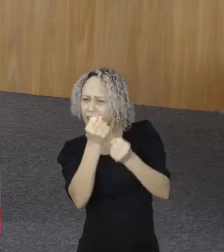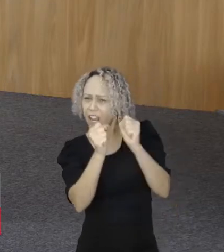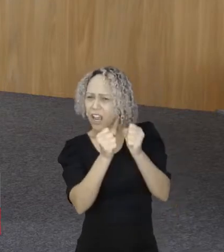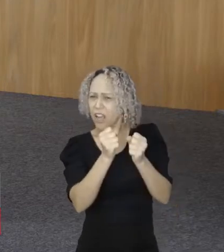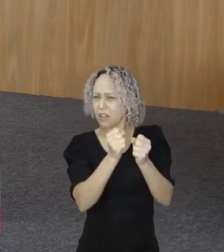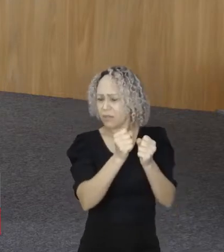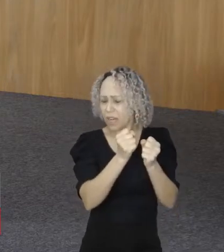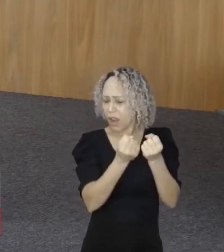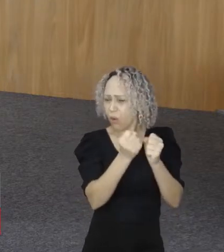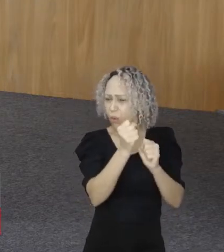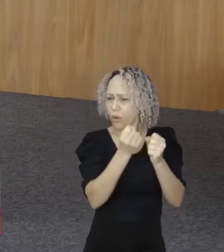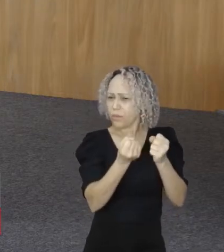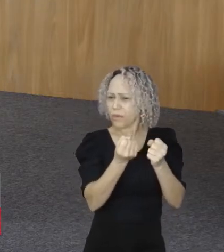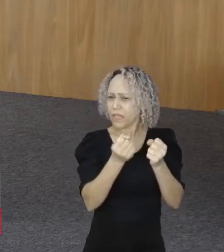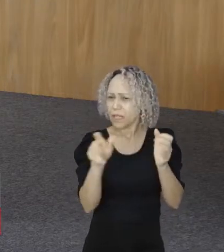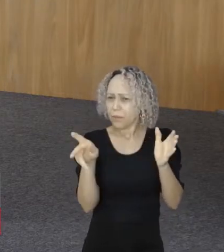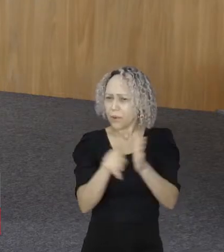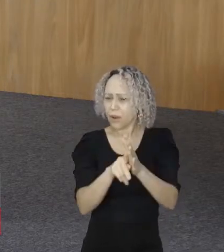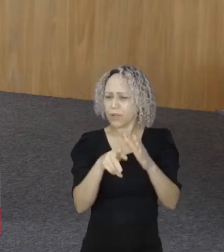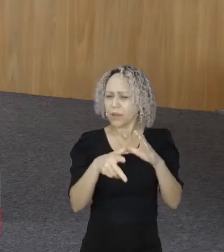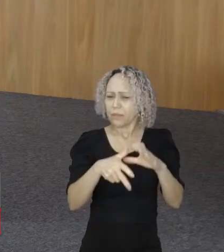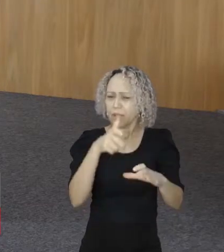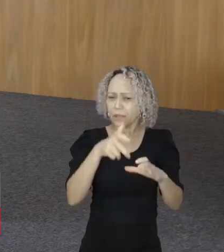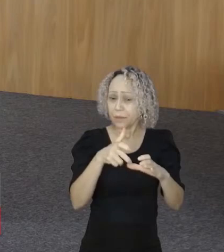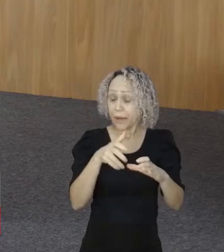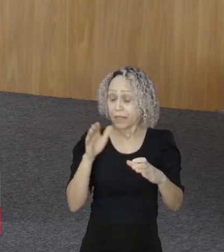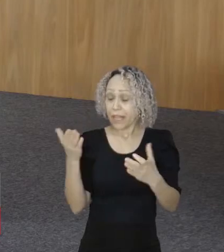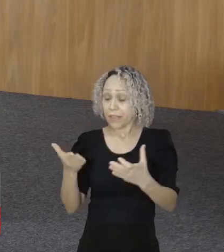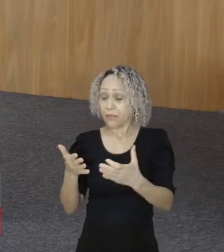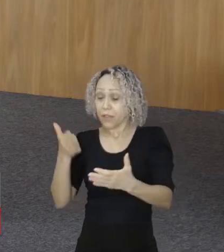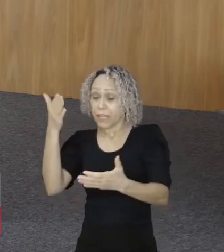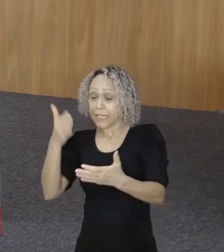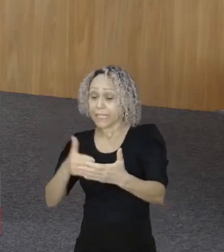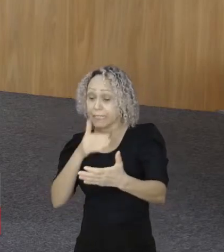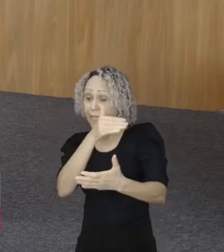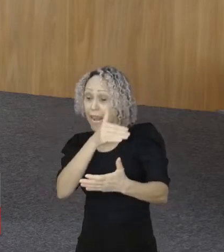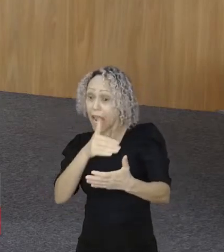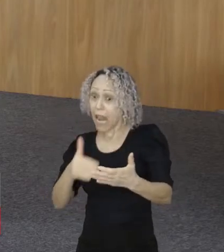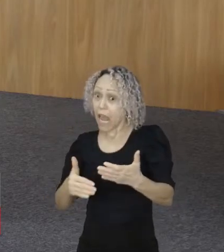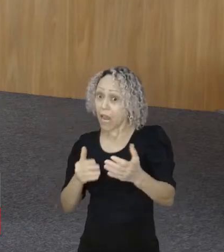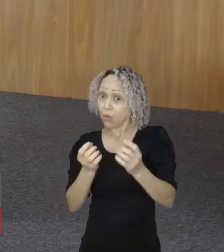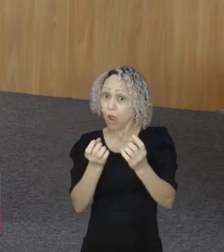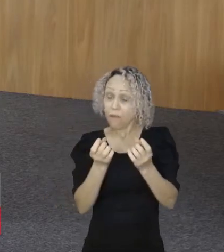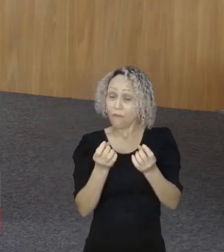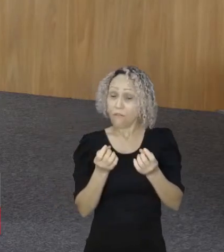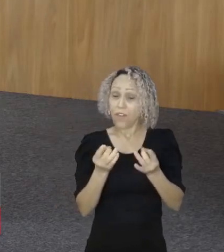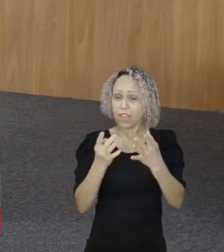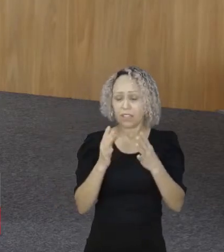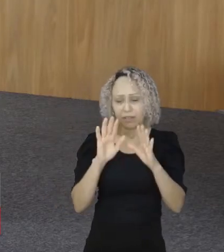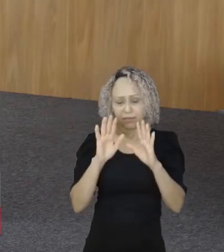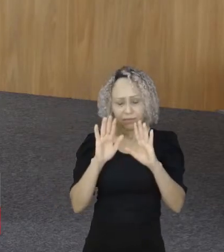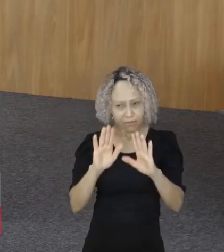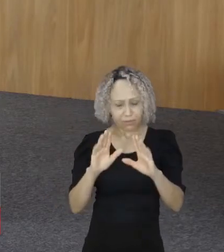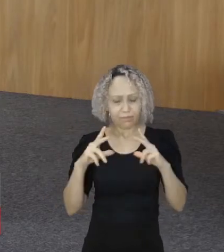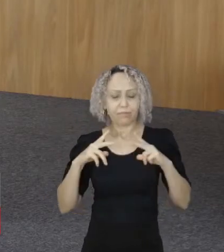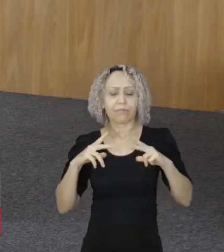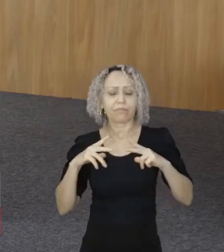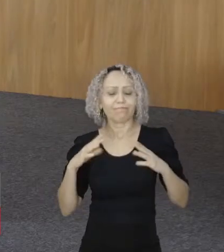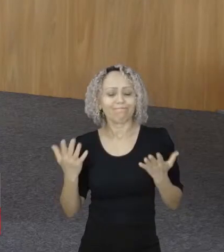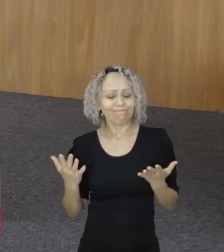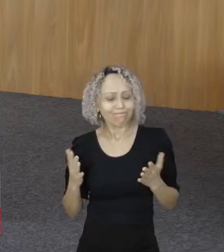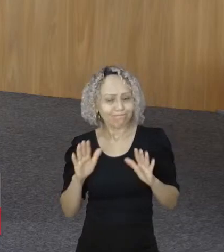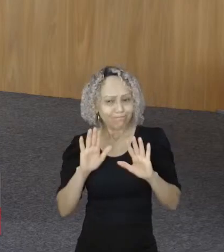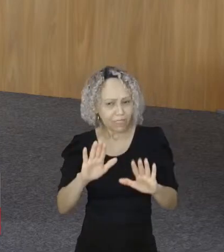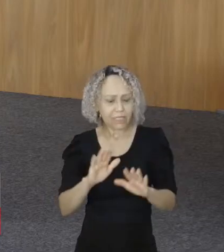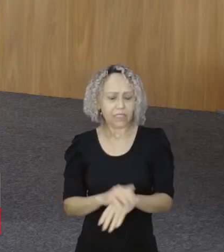como você estava falando agora, críticas na imprensa, né, que foram também prontamente rebatidas aí pela presidenta do PT, Gleisi Hoffmann.